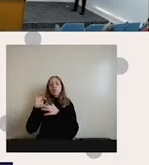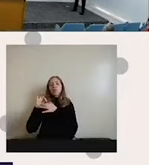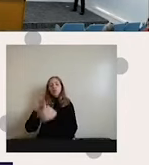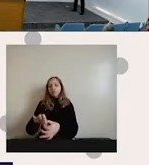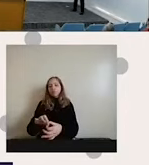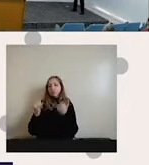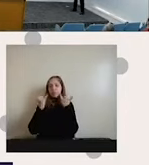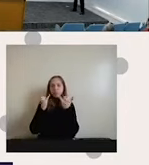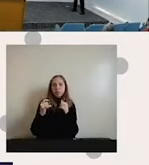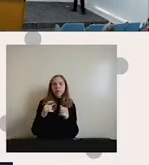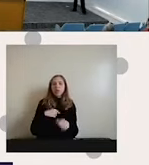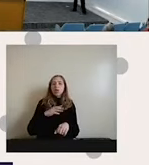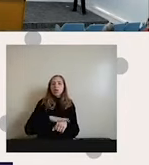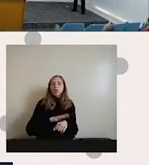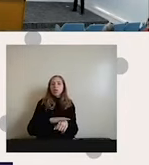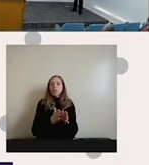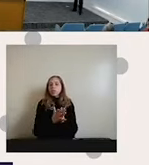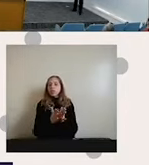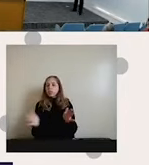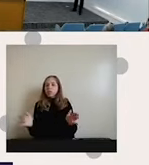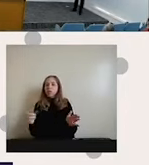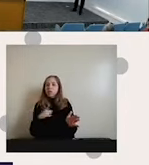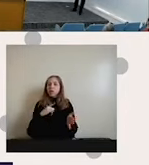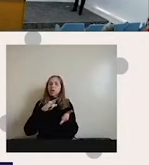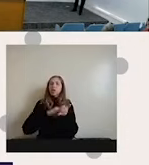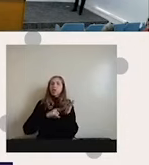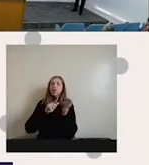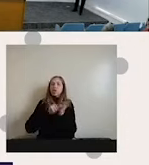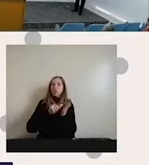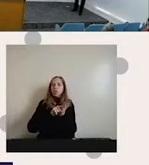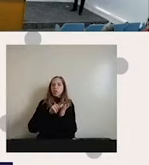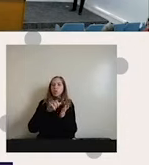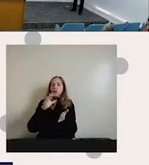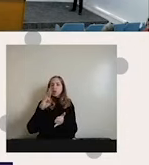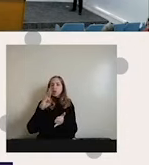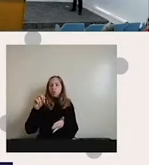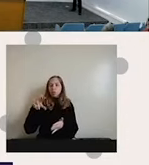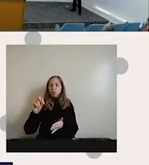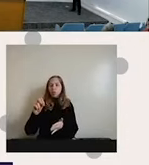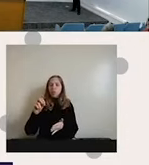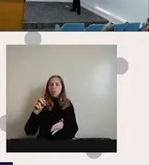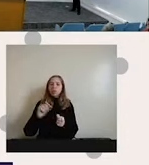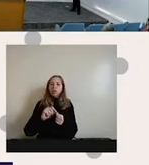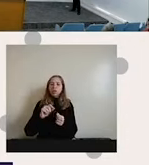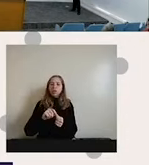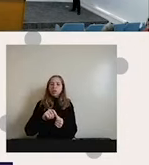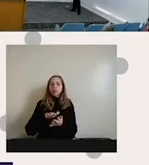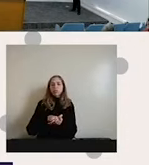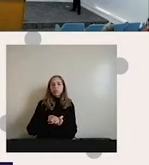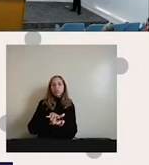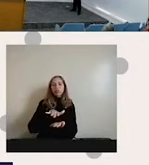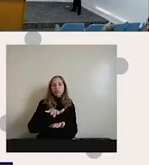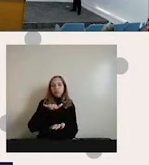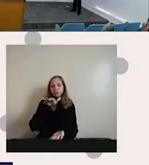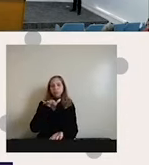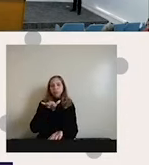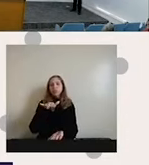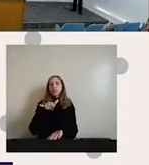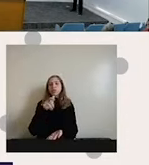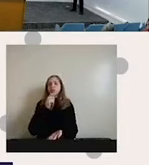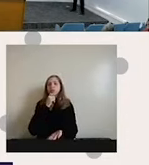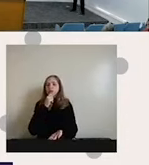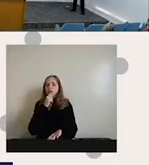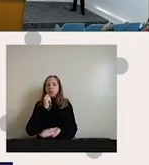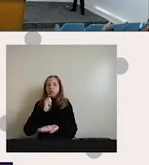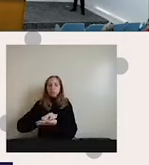gente guardava 6 folhas de carbono para fazer a CAT em 6 vias. Então, alguns anos atrás, o preenchimento era nesse